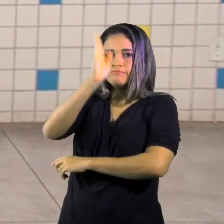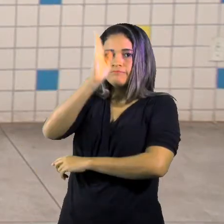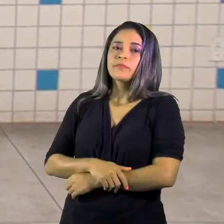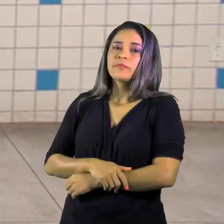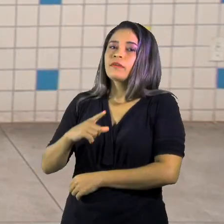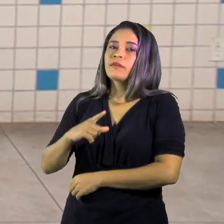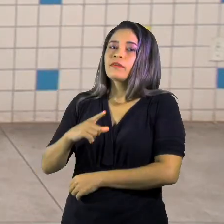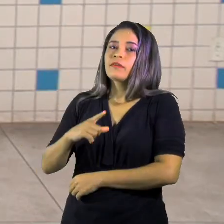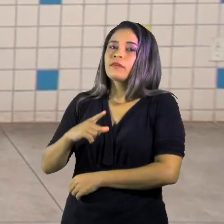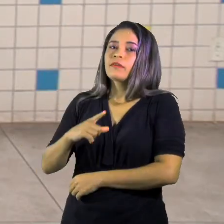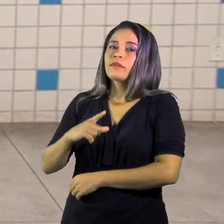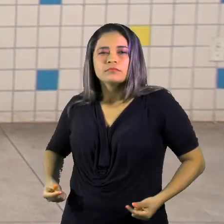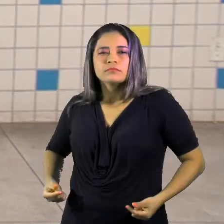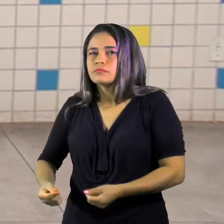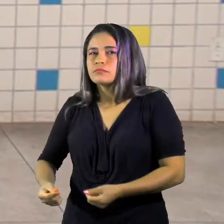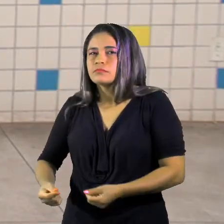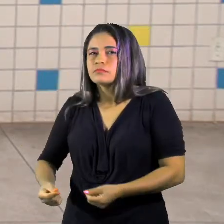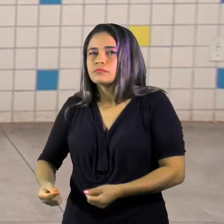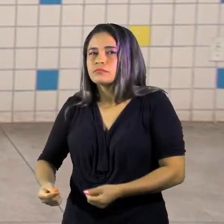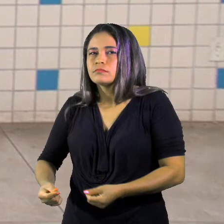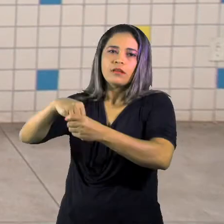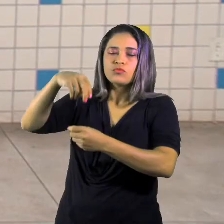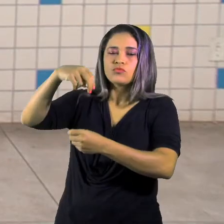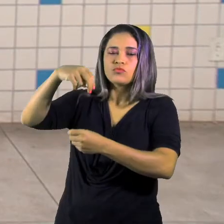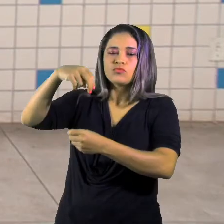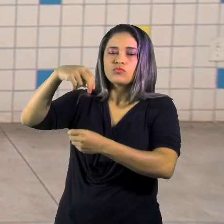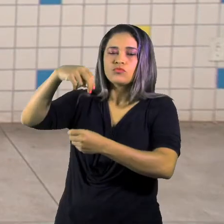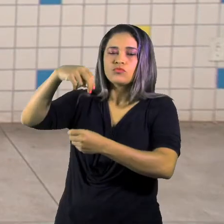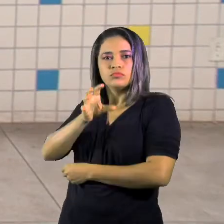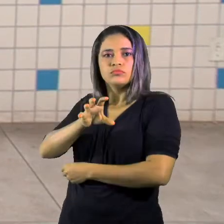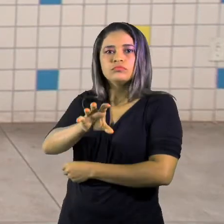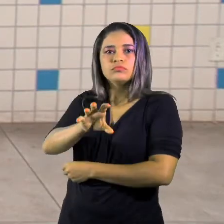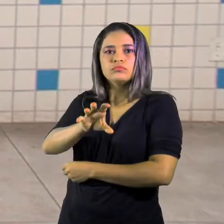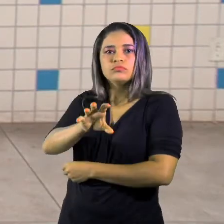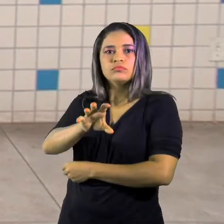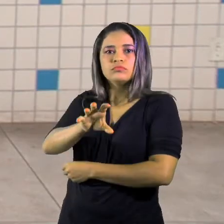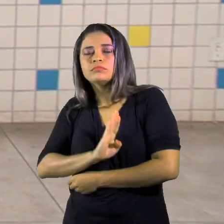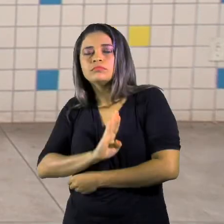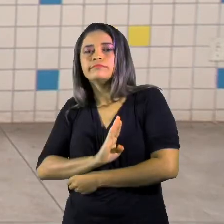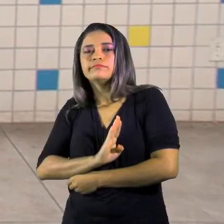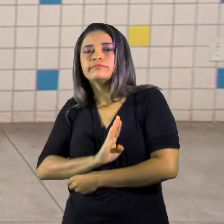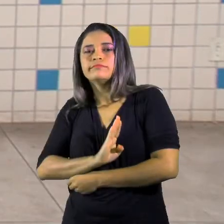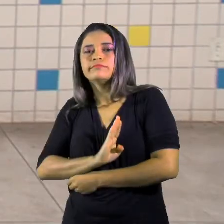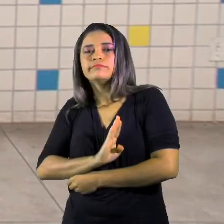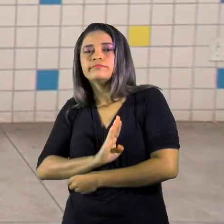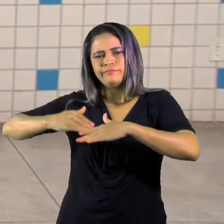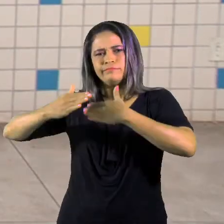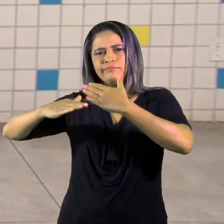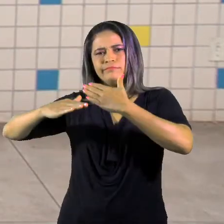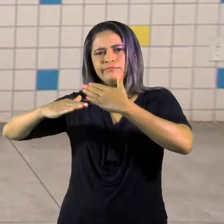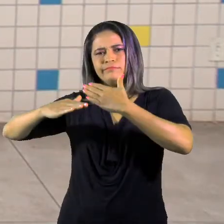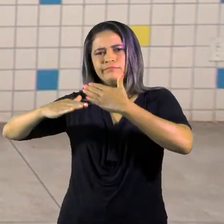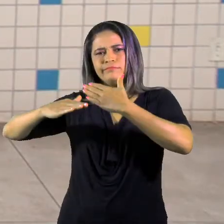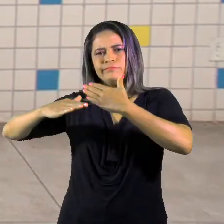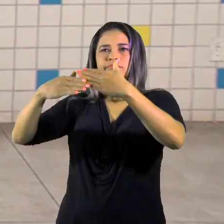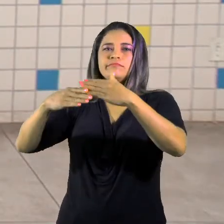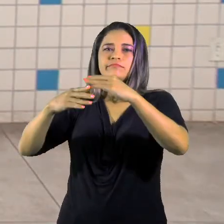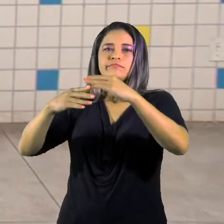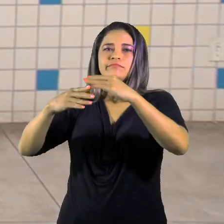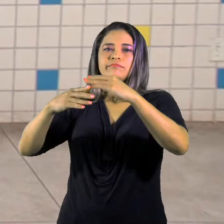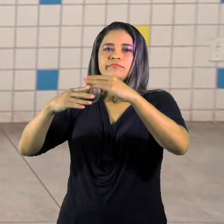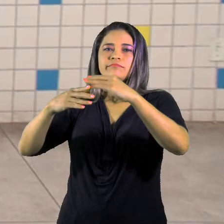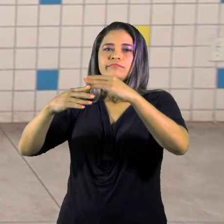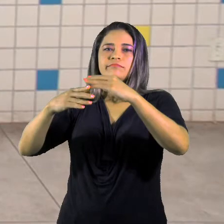grandes investimentos na região norte e centro-oeste do Brasil, que estão desenvolvendo portos, ferrovias